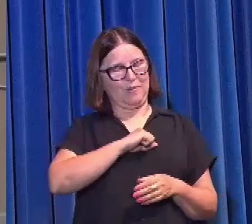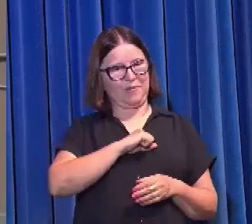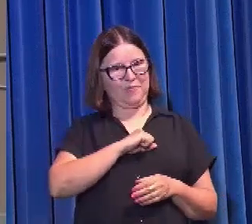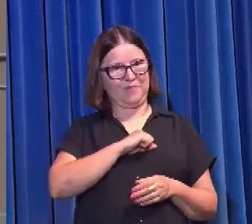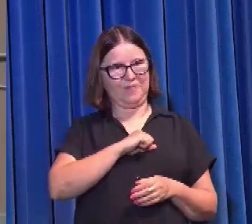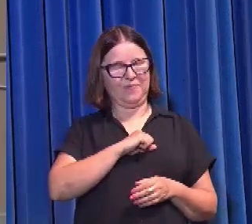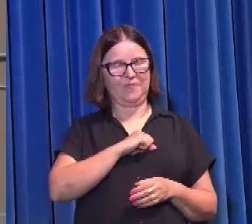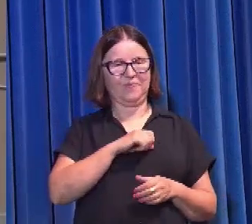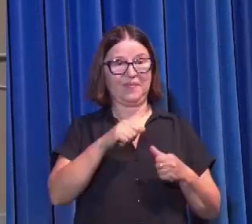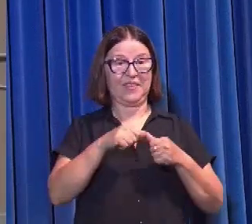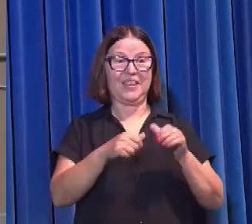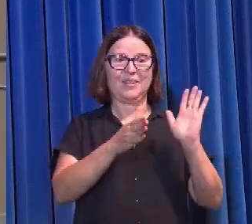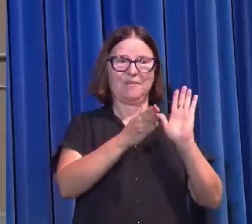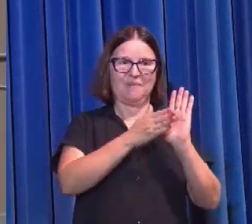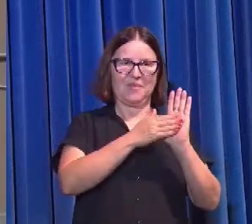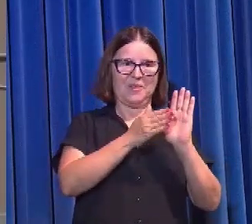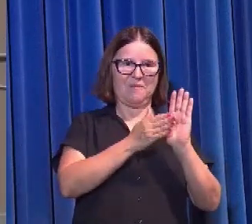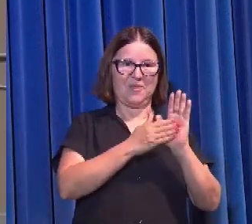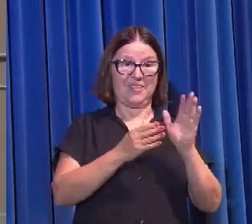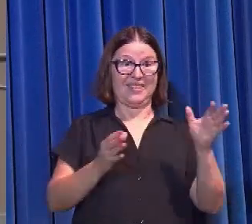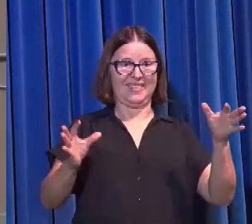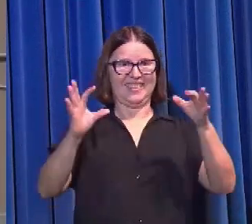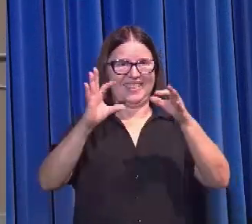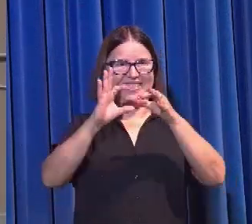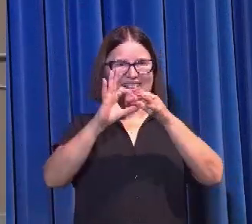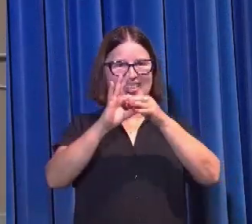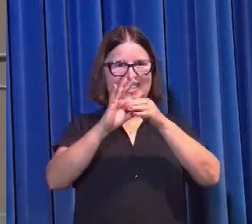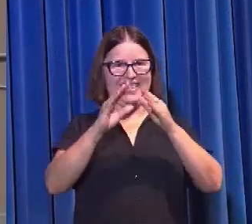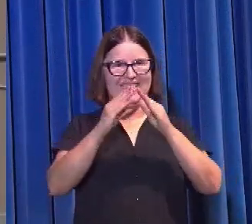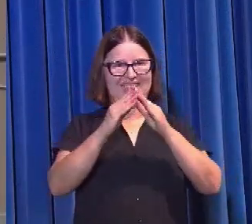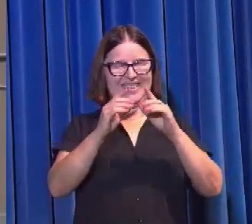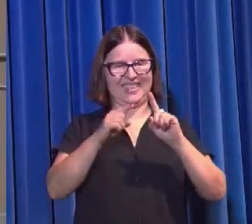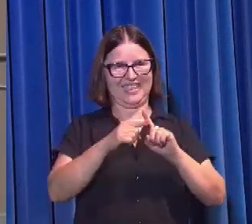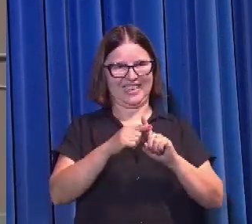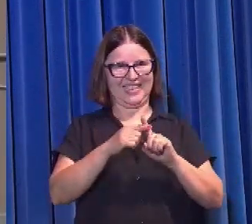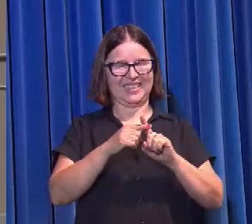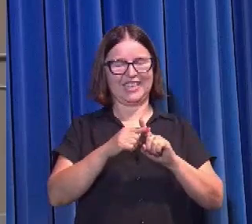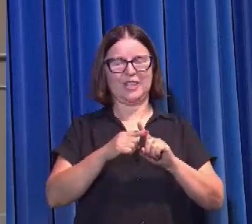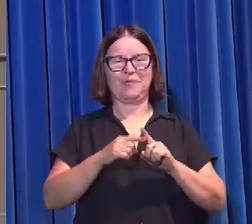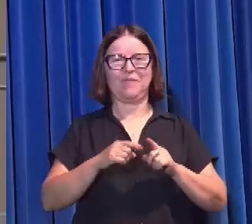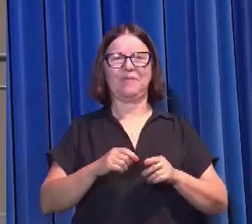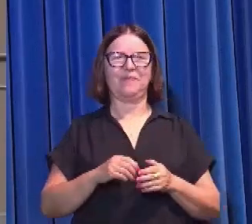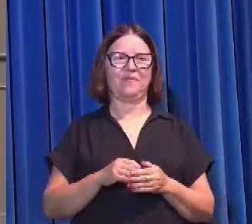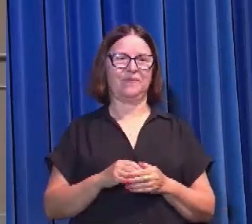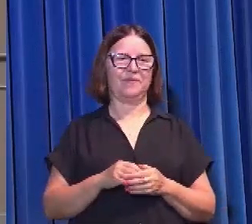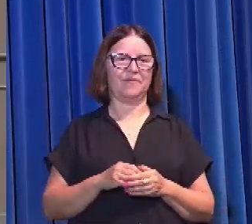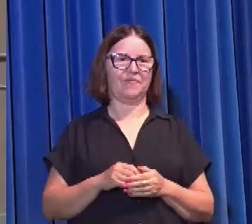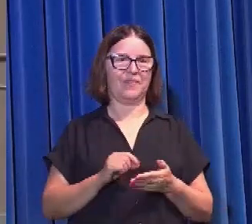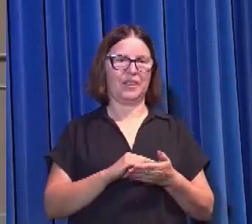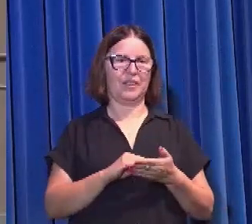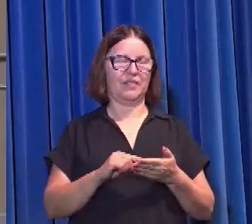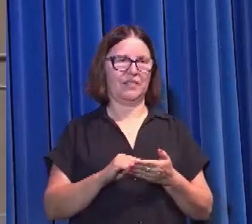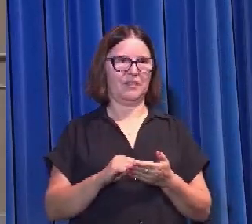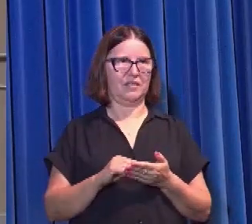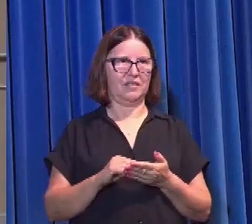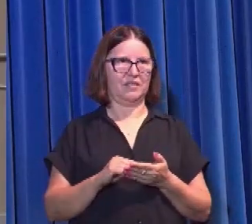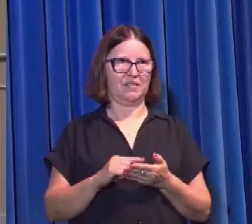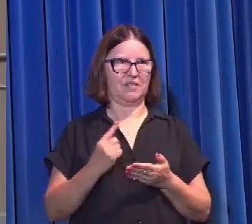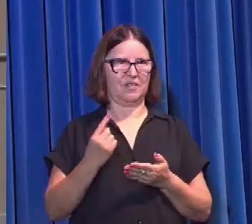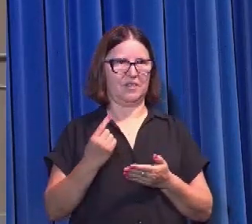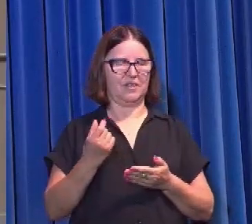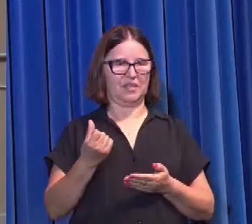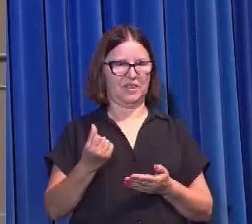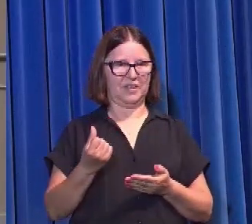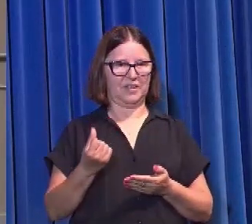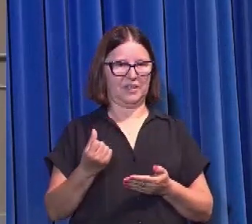resultado da unidade da igreja. É isso que nós vamos obter. Versículos 15 e 16, eu quero que vocês prestem atenção, meus